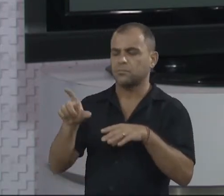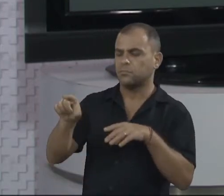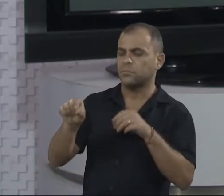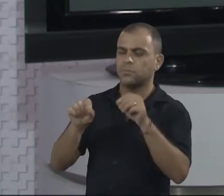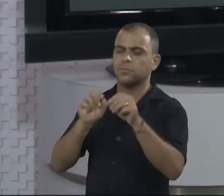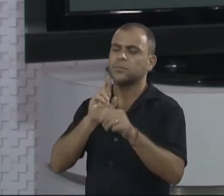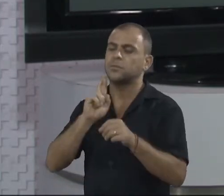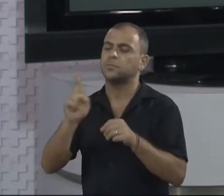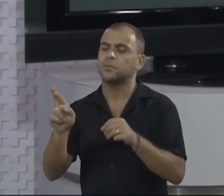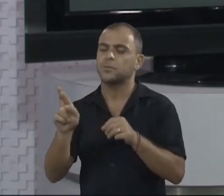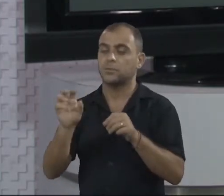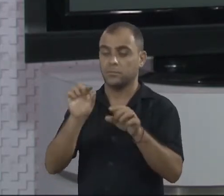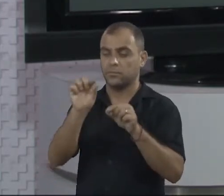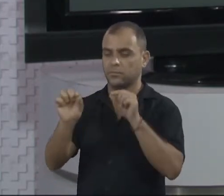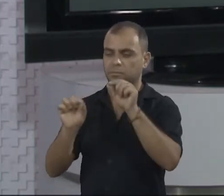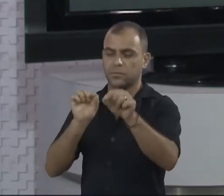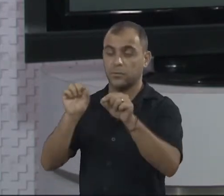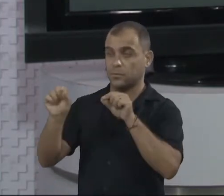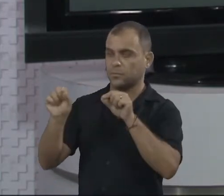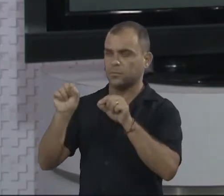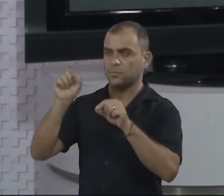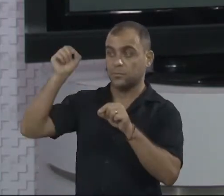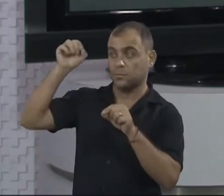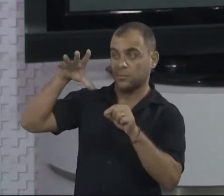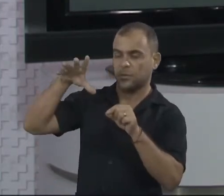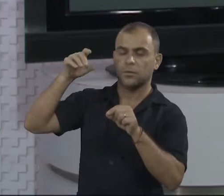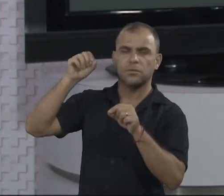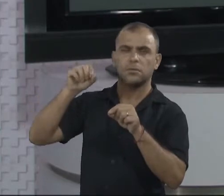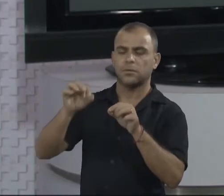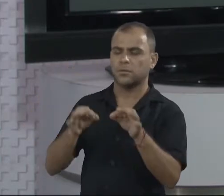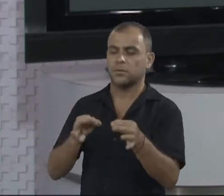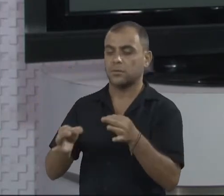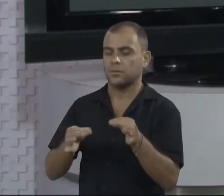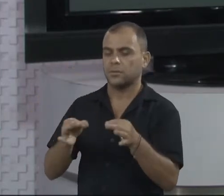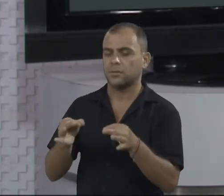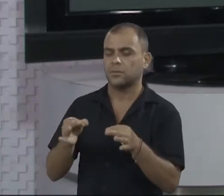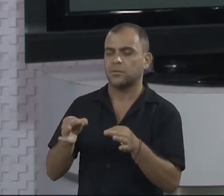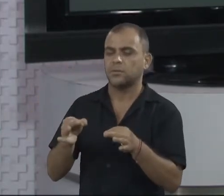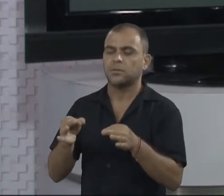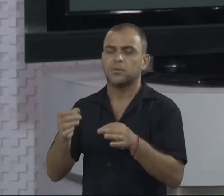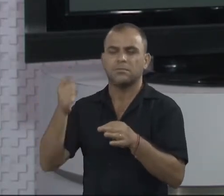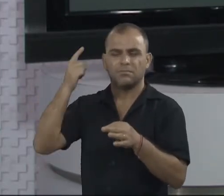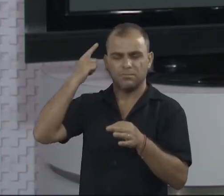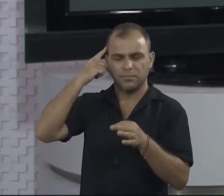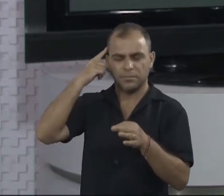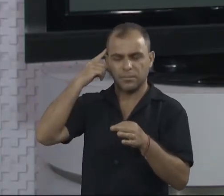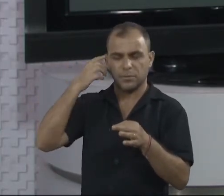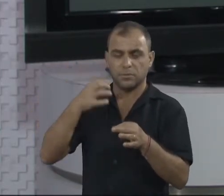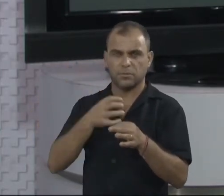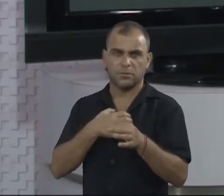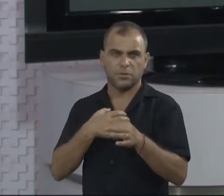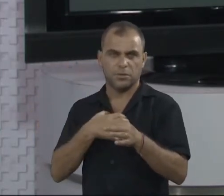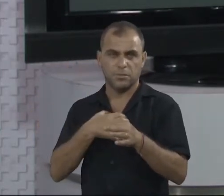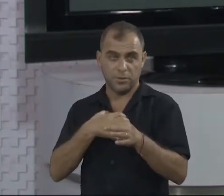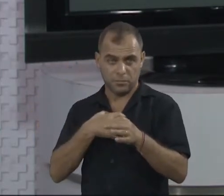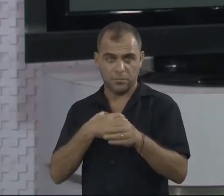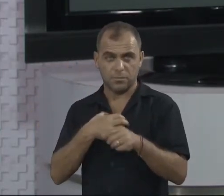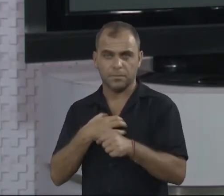uma resposta. E também ele organiza as ações voluntárias, a memória e as emoções. Tudo